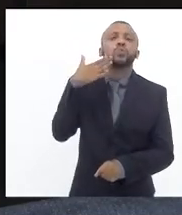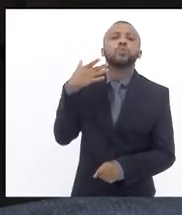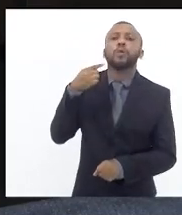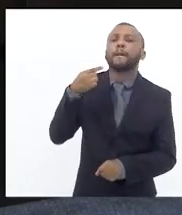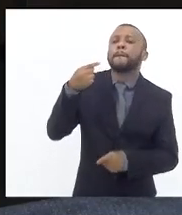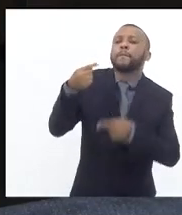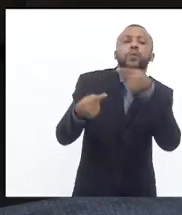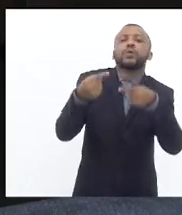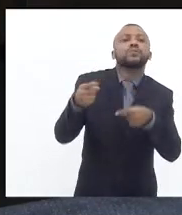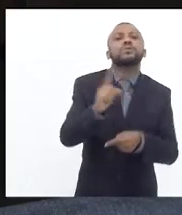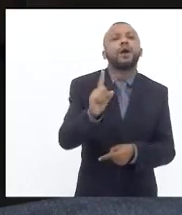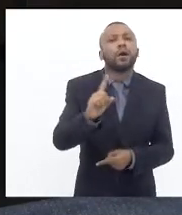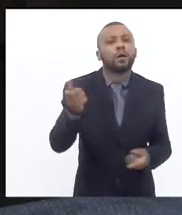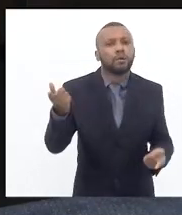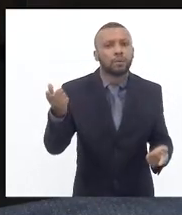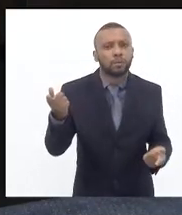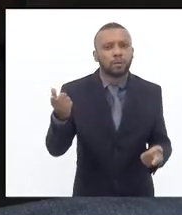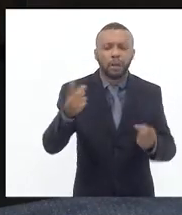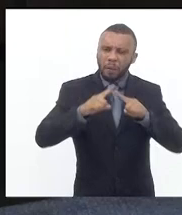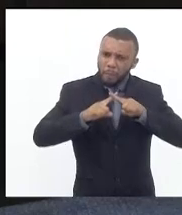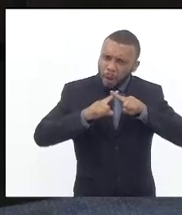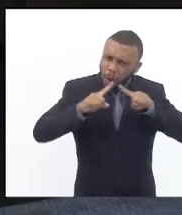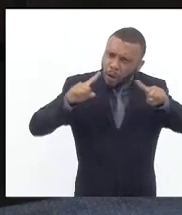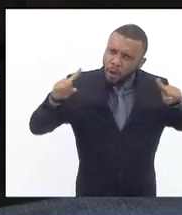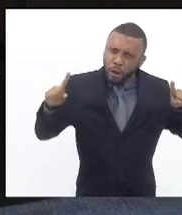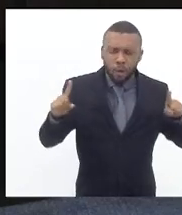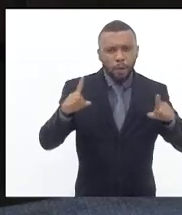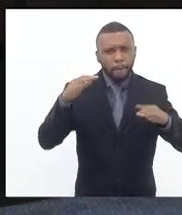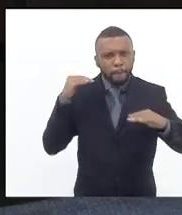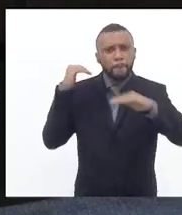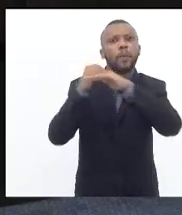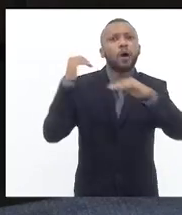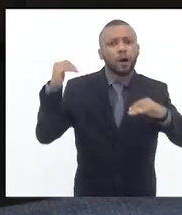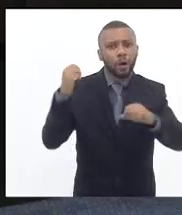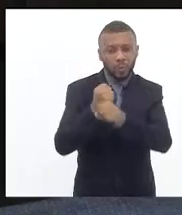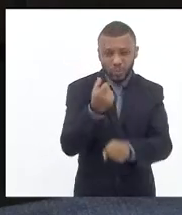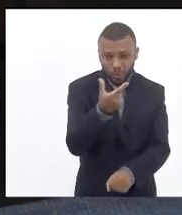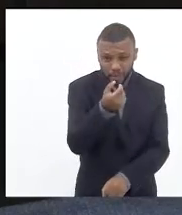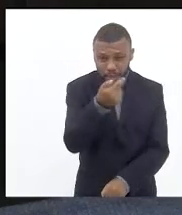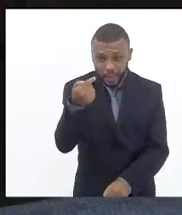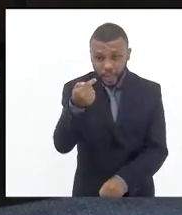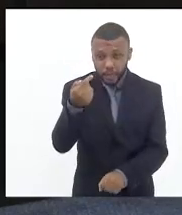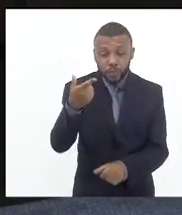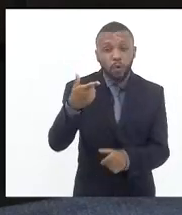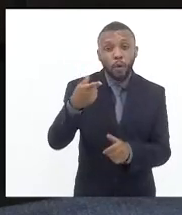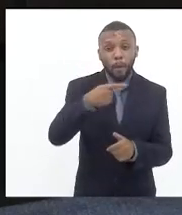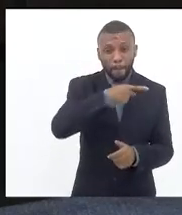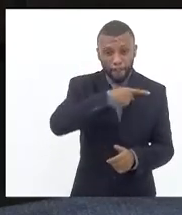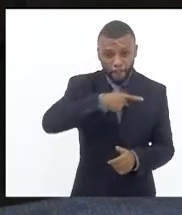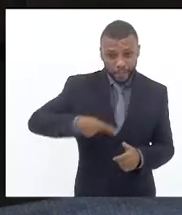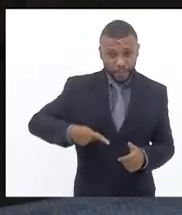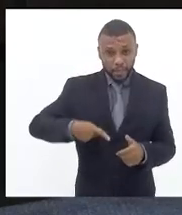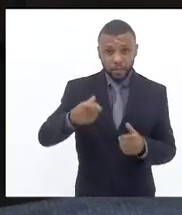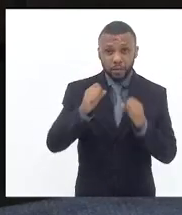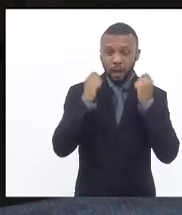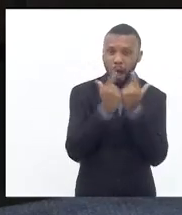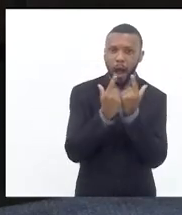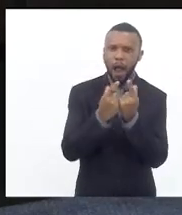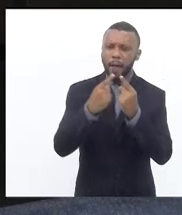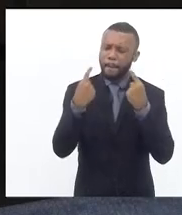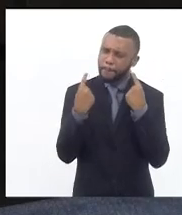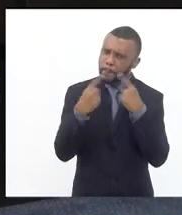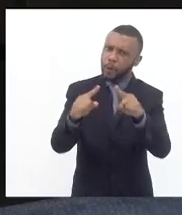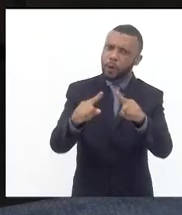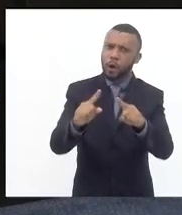discurso bem inflamado colocou na sua casa que 2017 o então presidente da casa piciane falou que era o maior atentado